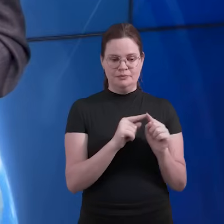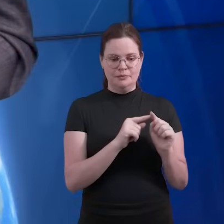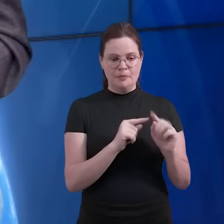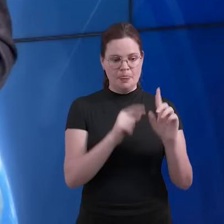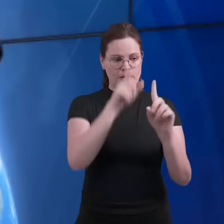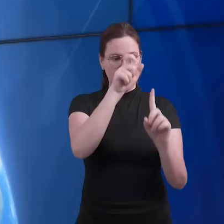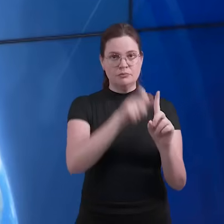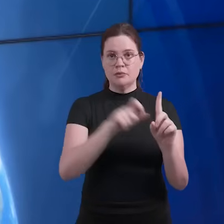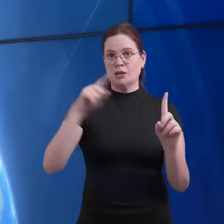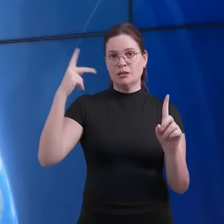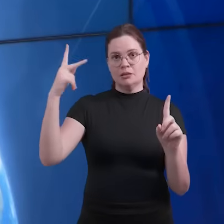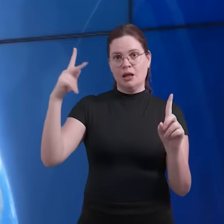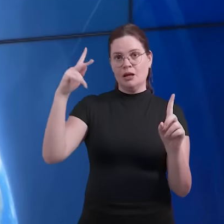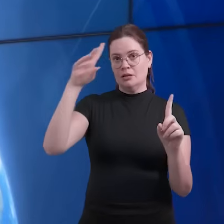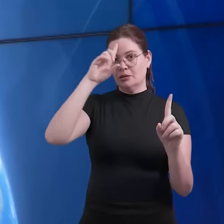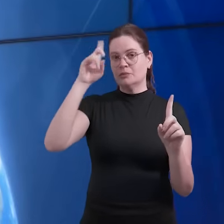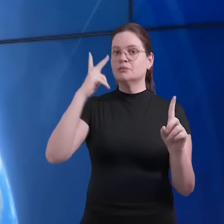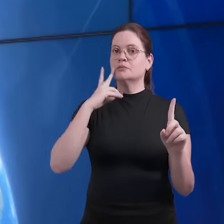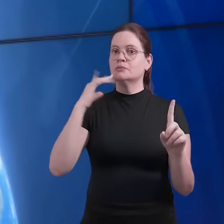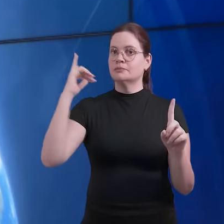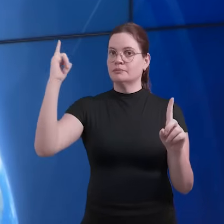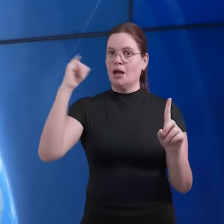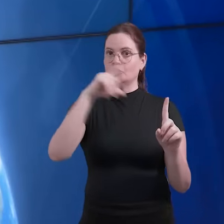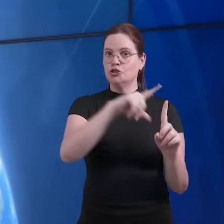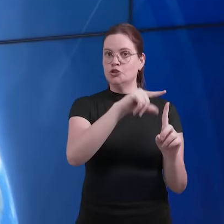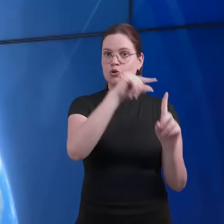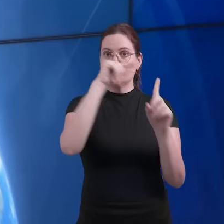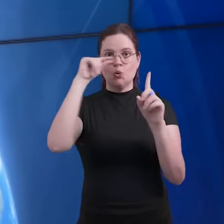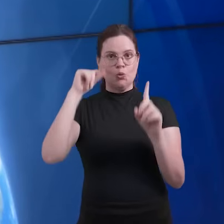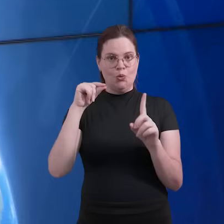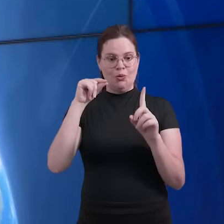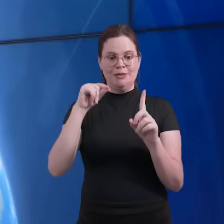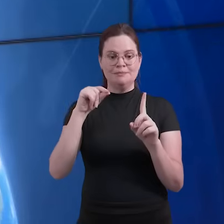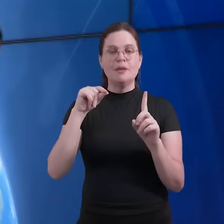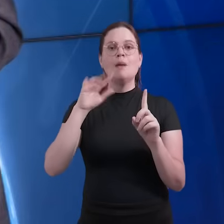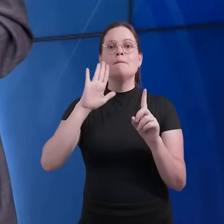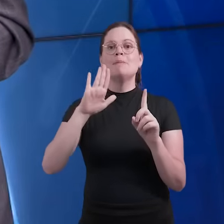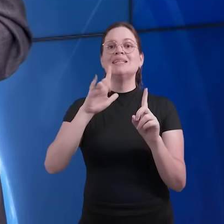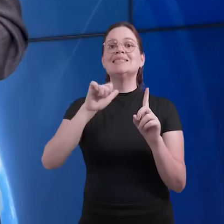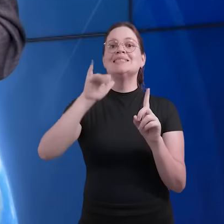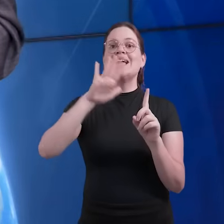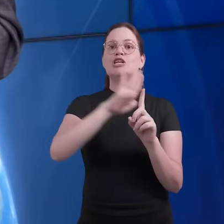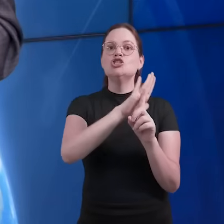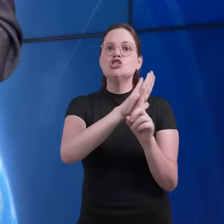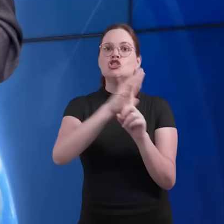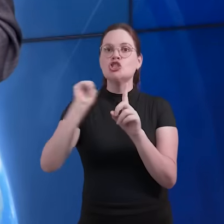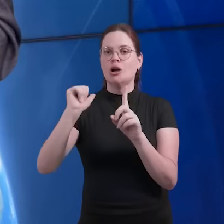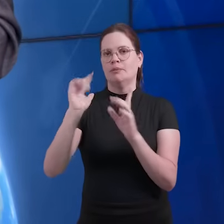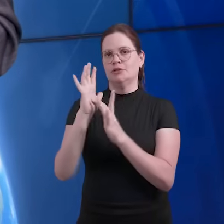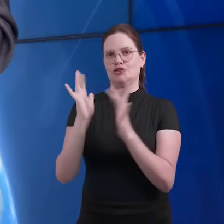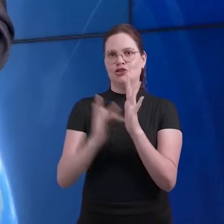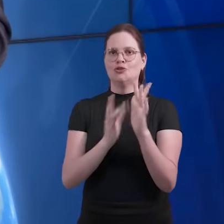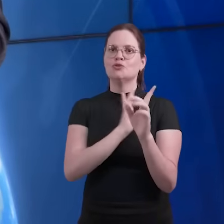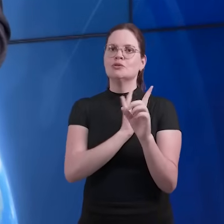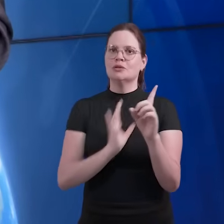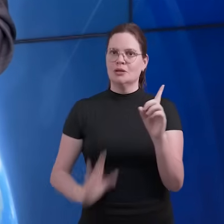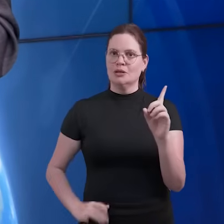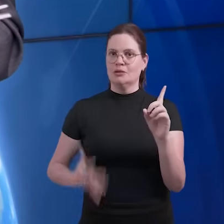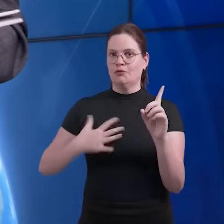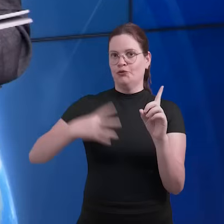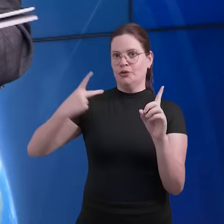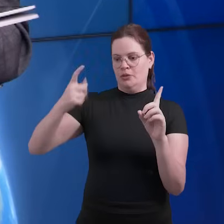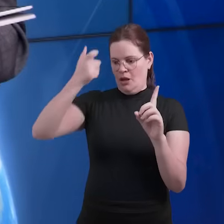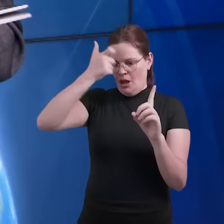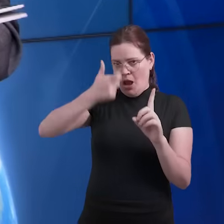aqui que depende exclusivamente de Deus Pai em eleger e Deus Filho em chamar. Aqui nós não